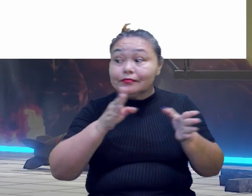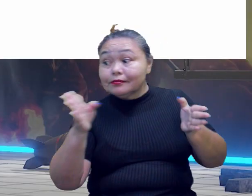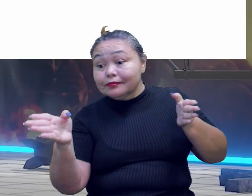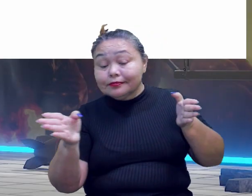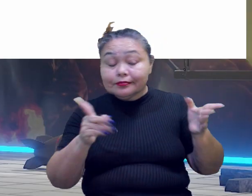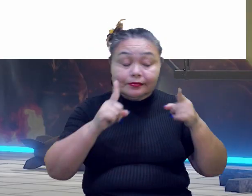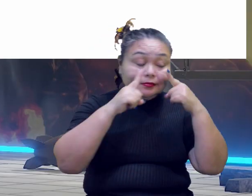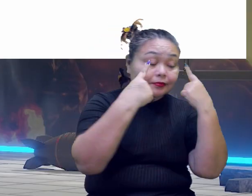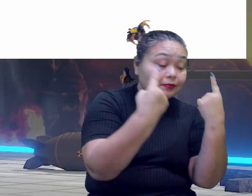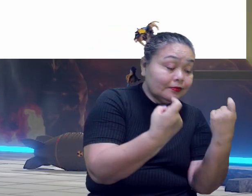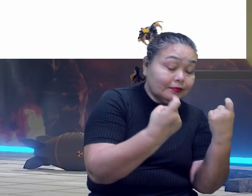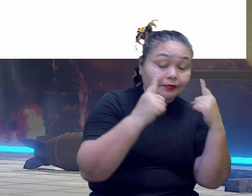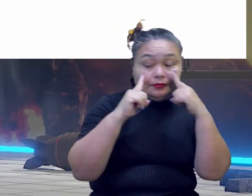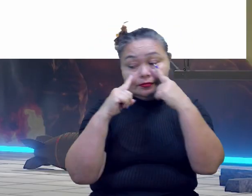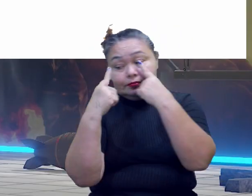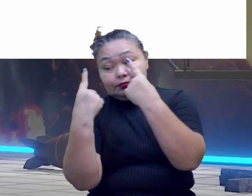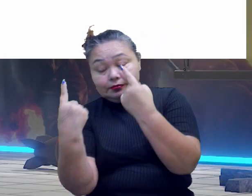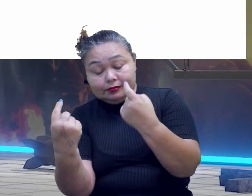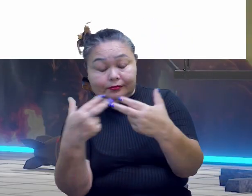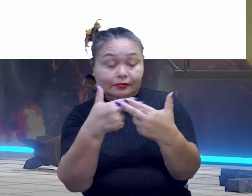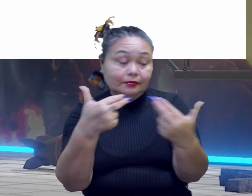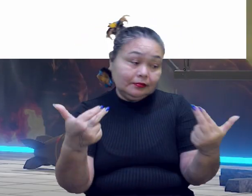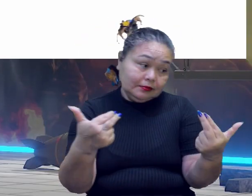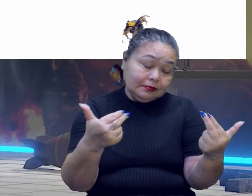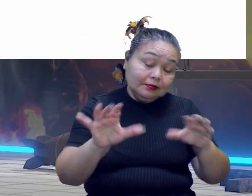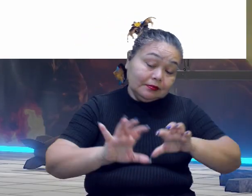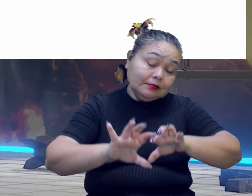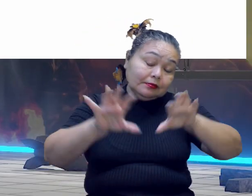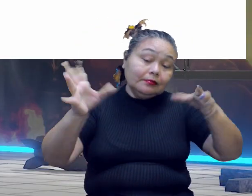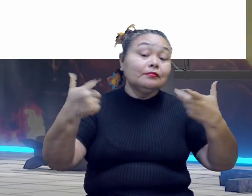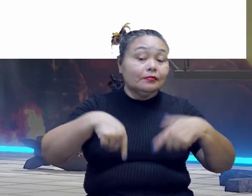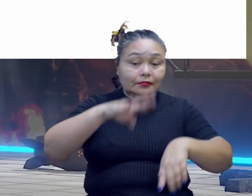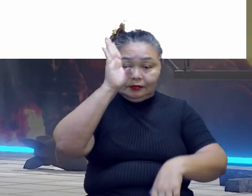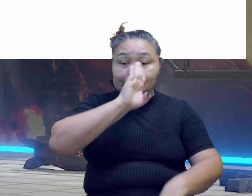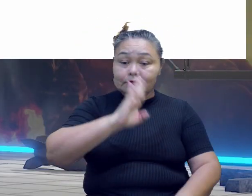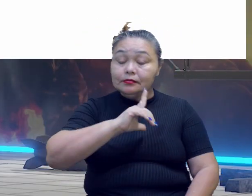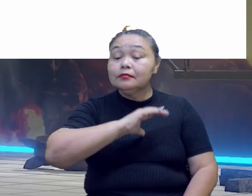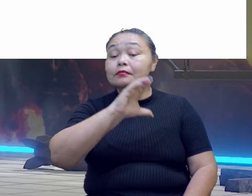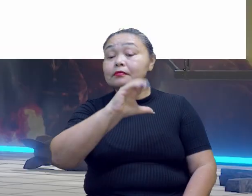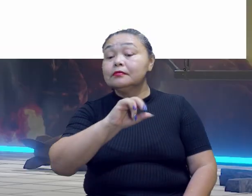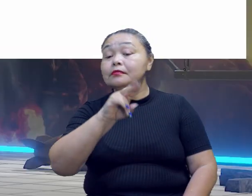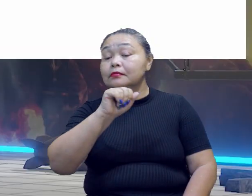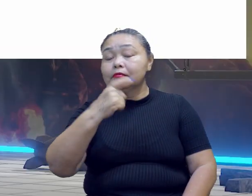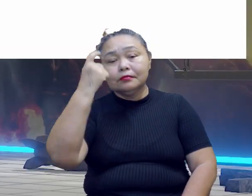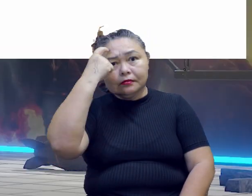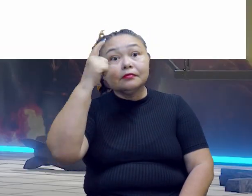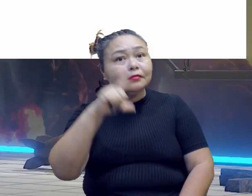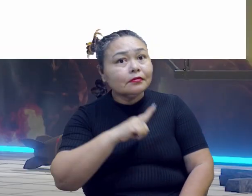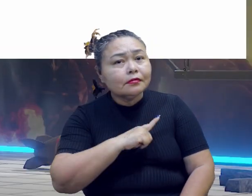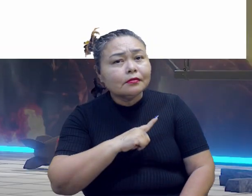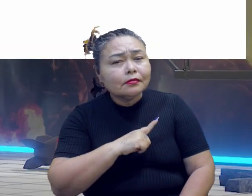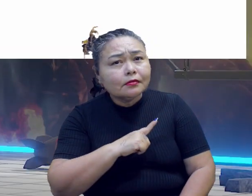por interesse de alguma coisa. Aqui no Brasil nós já tivemos guerra civil? Pensa aí.